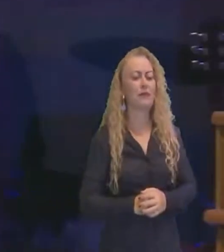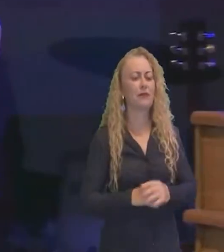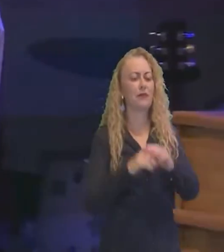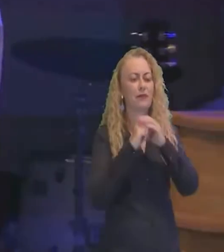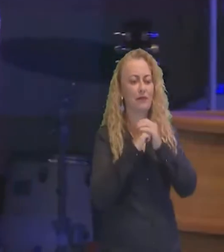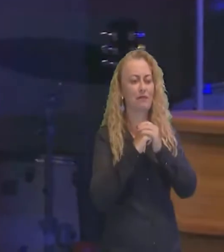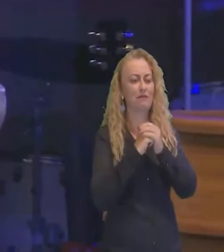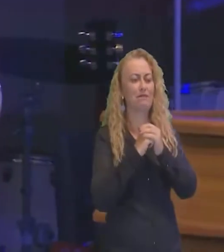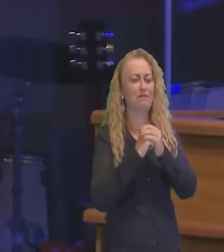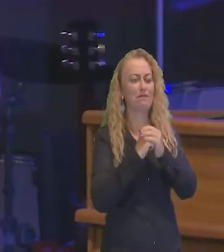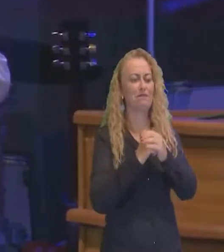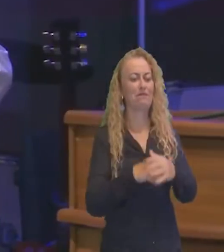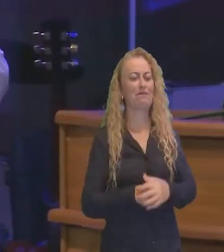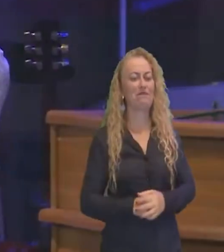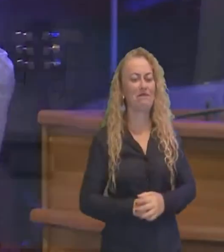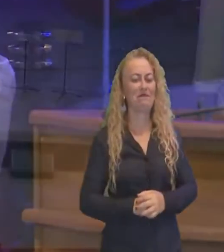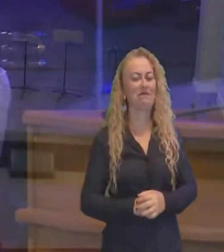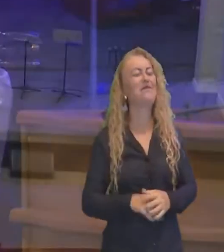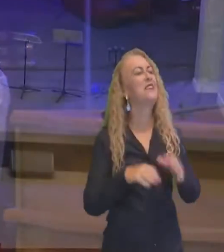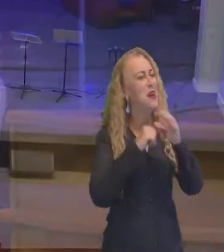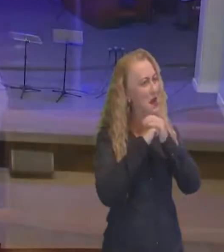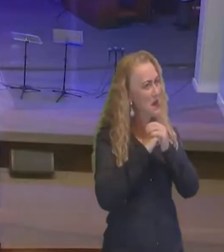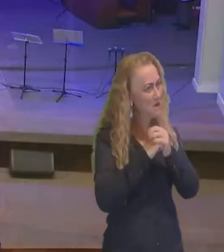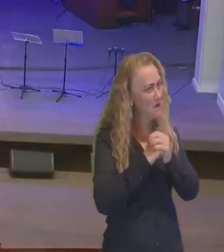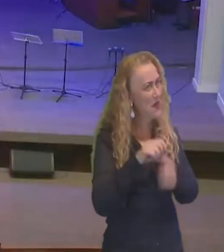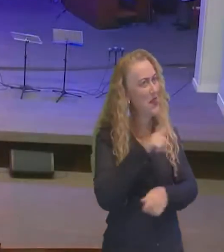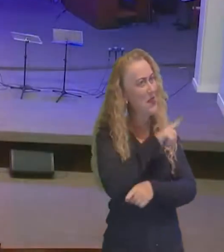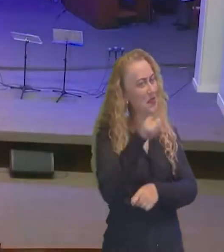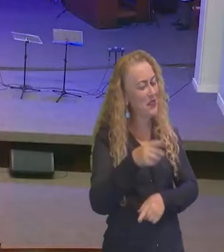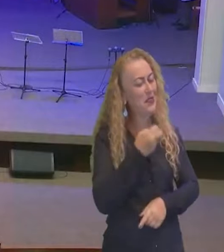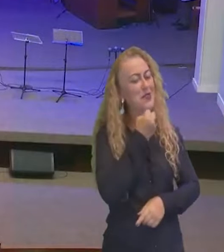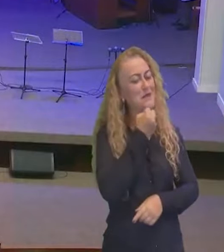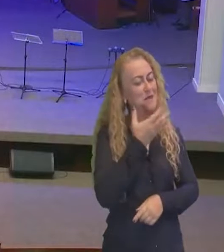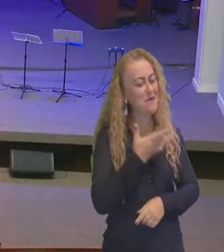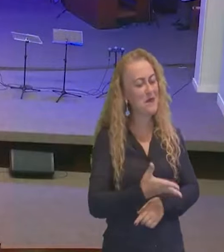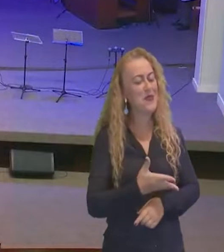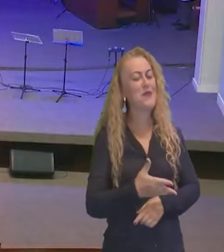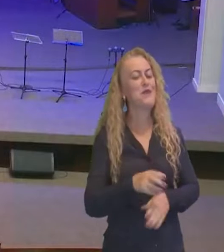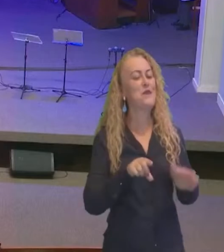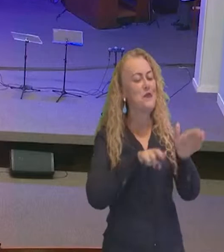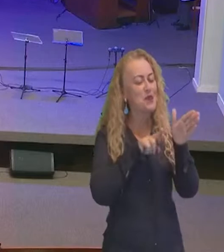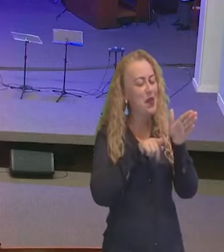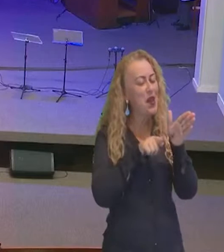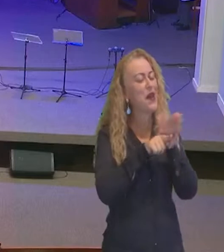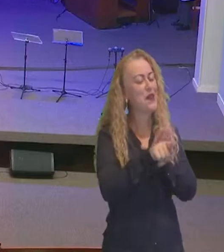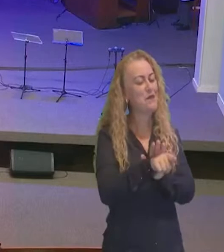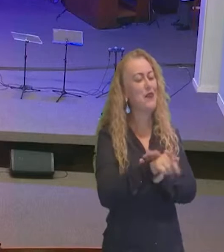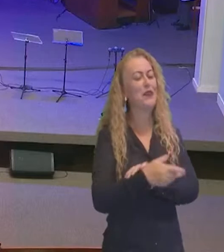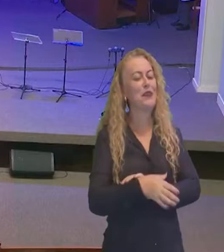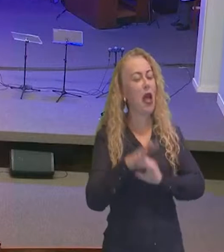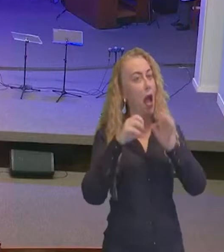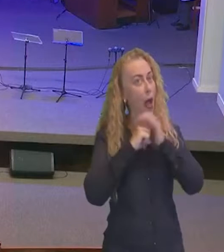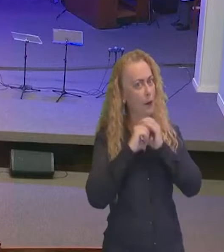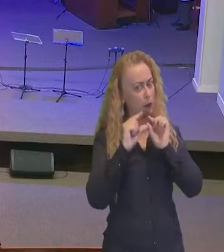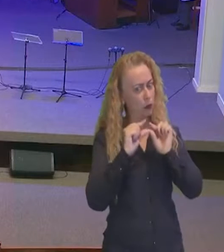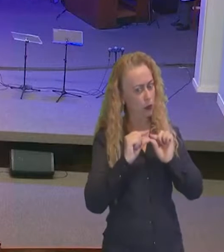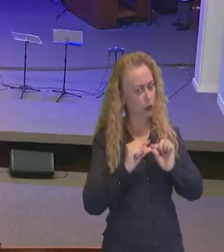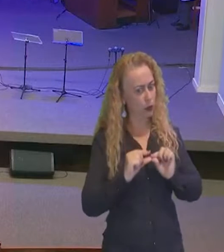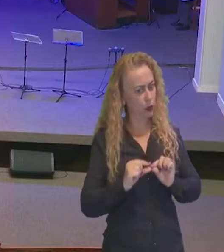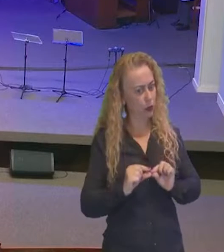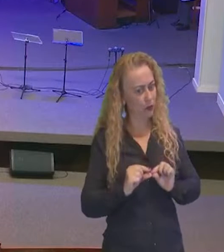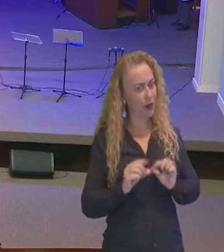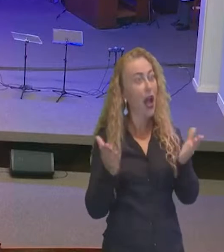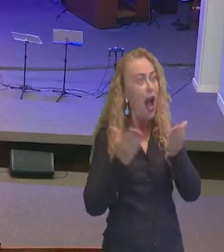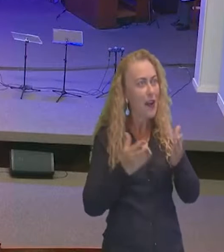Quase que eu ouvi um amém. Os irmãos estão melhorando. Já começou um amenzinho bem pequenininho, já está. Amém,